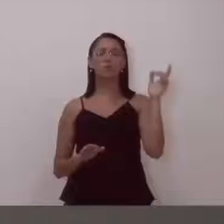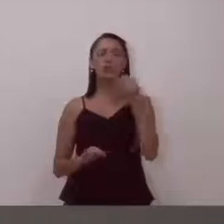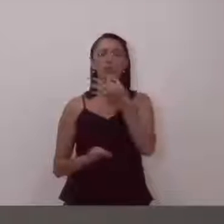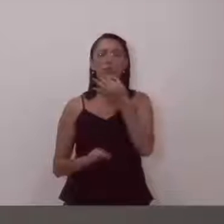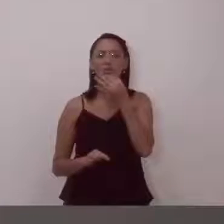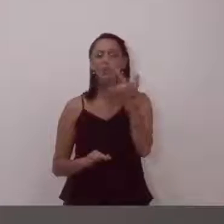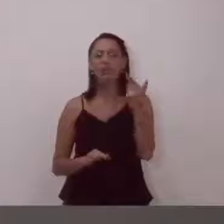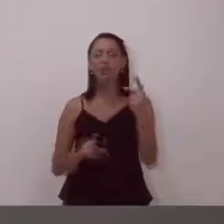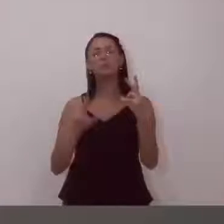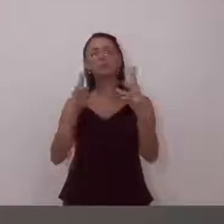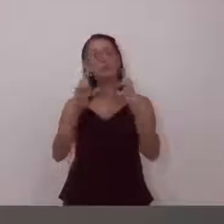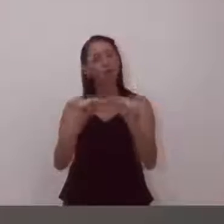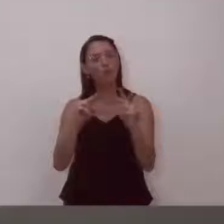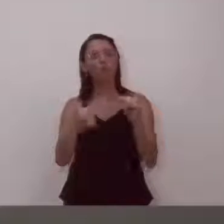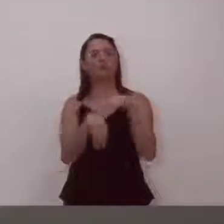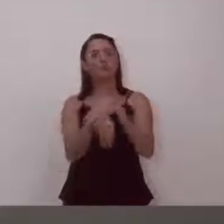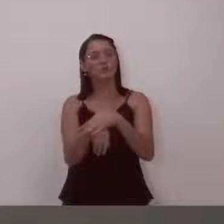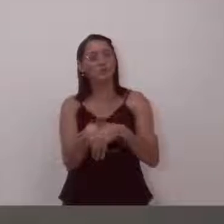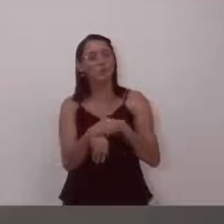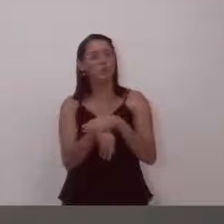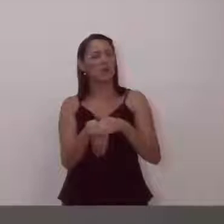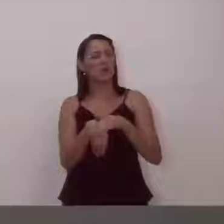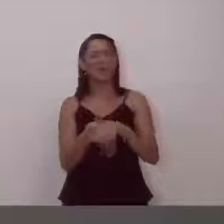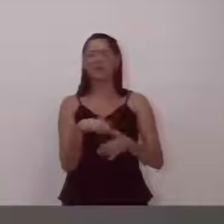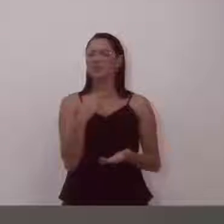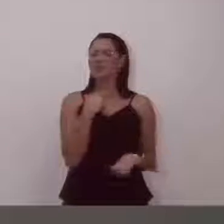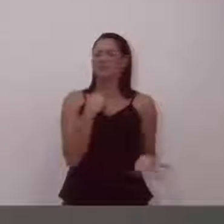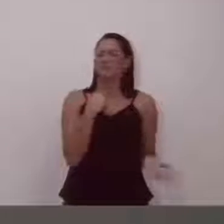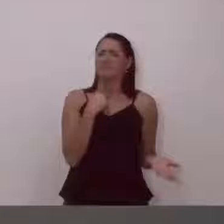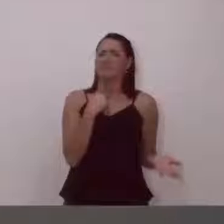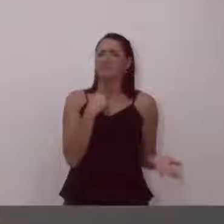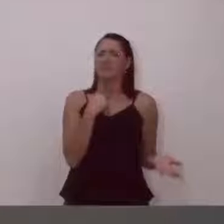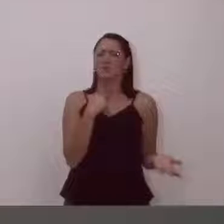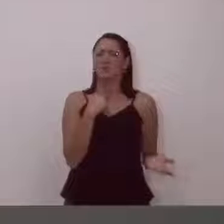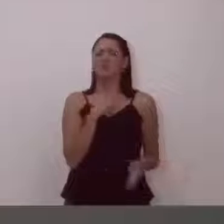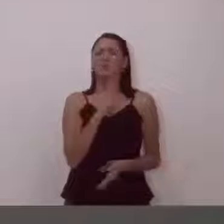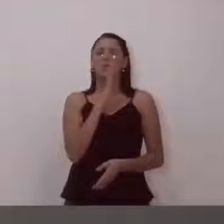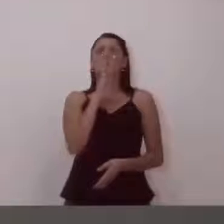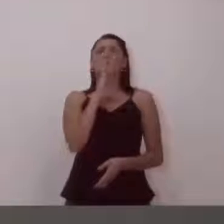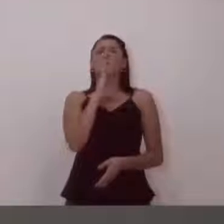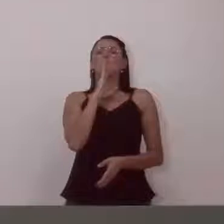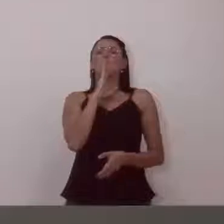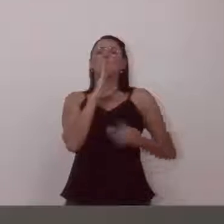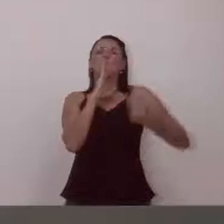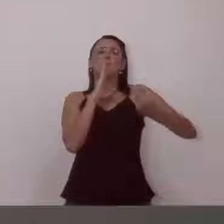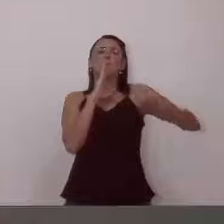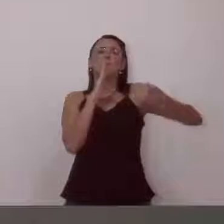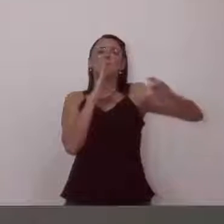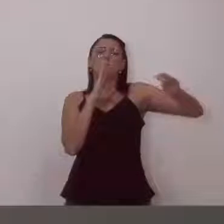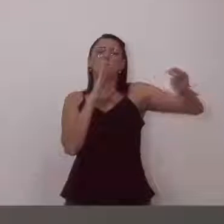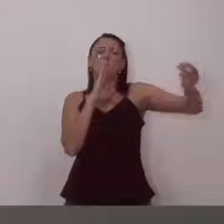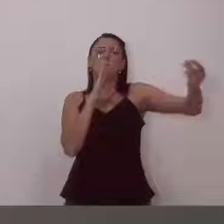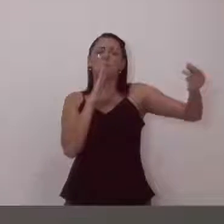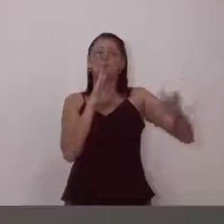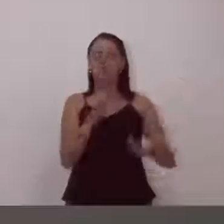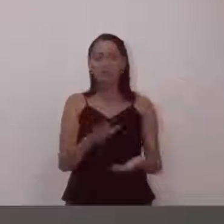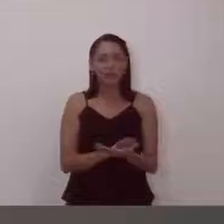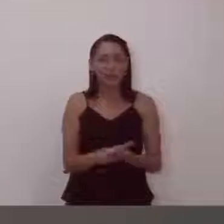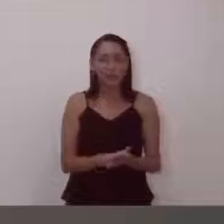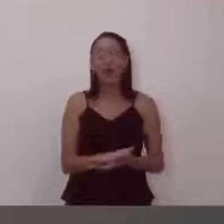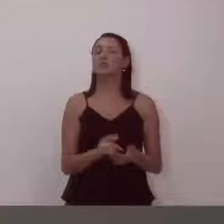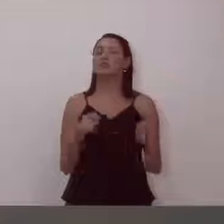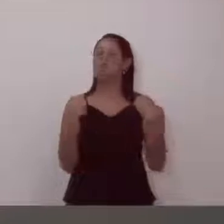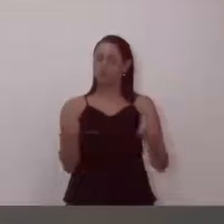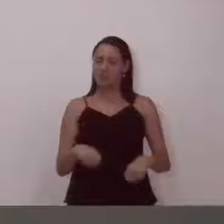ser o diálogo. Não é? Não pode ficar aí 60 dias sem resposta, 70 dias sem resposta. Então, aqui